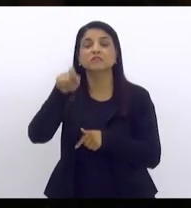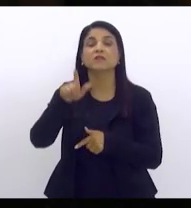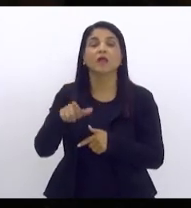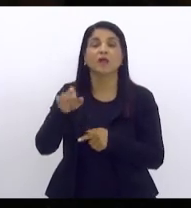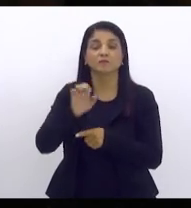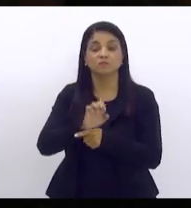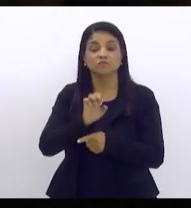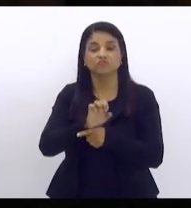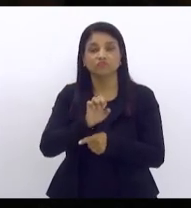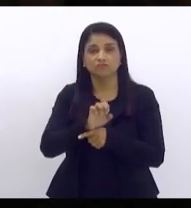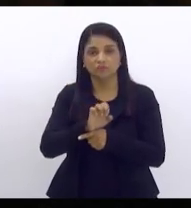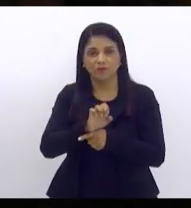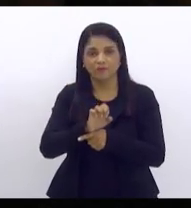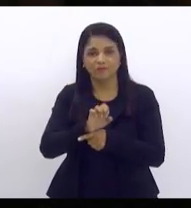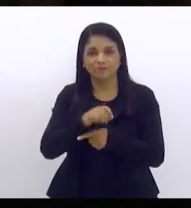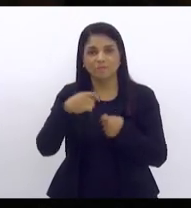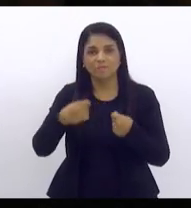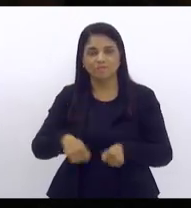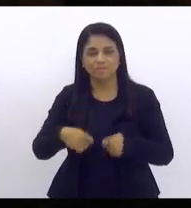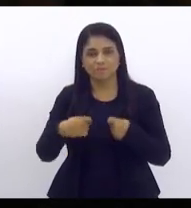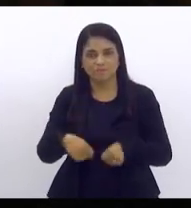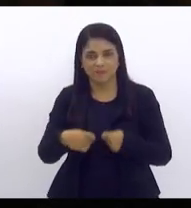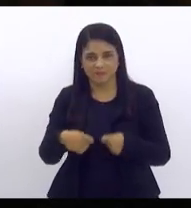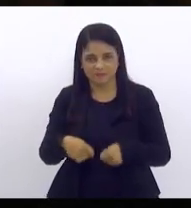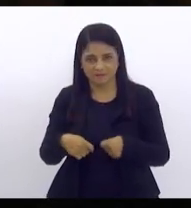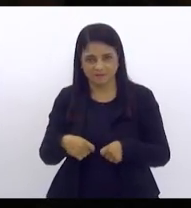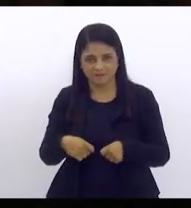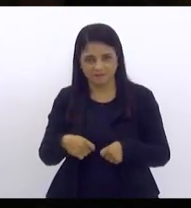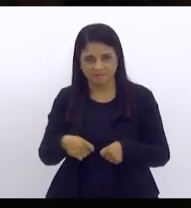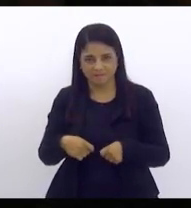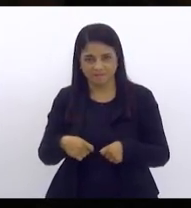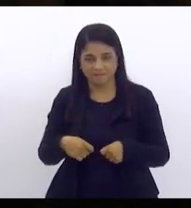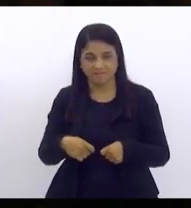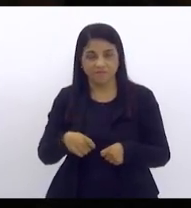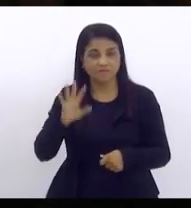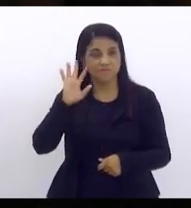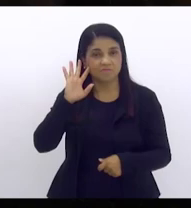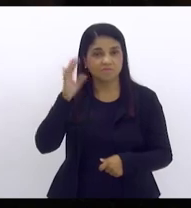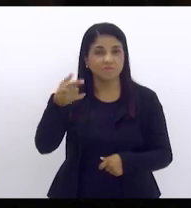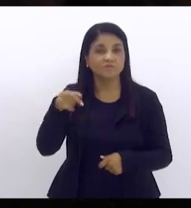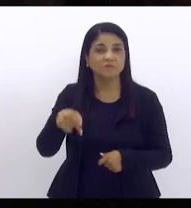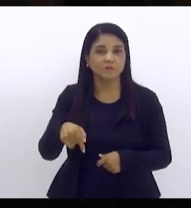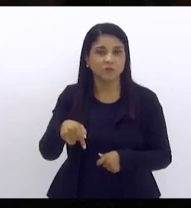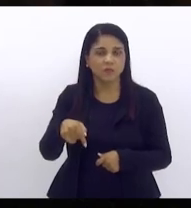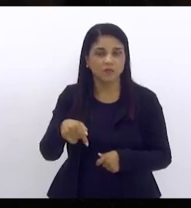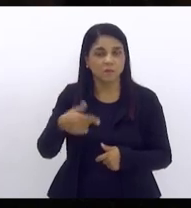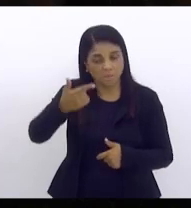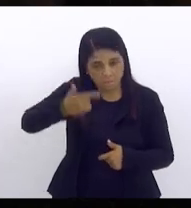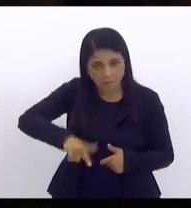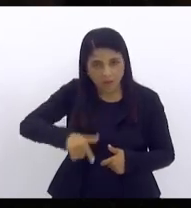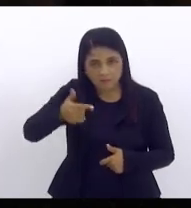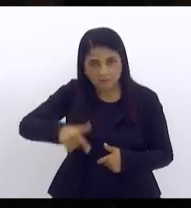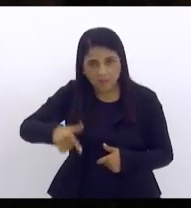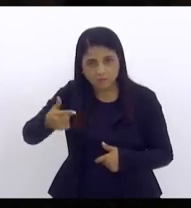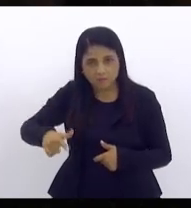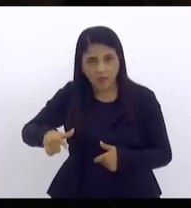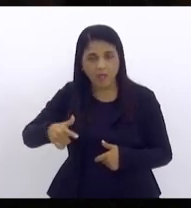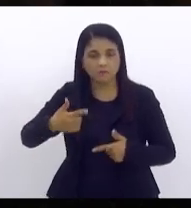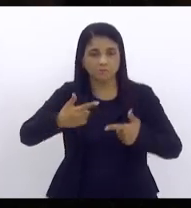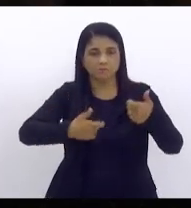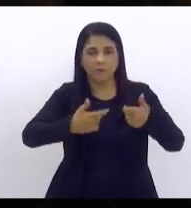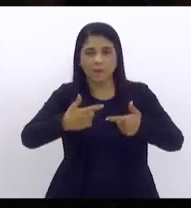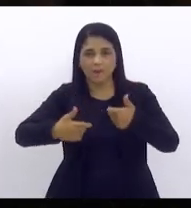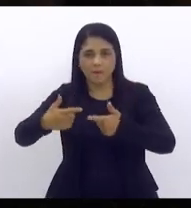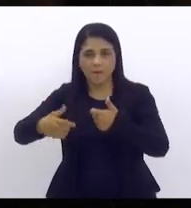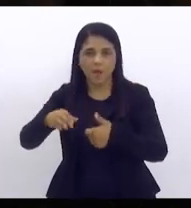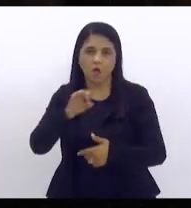estado precisa ter para que a única solução não seja mais uma operação policial,